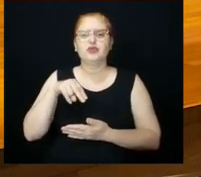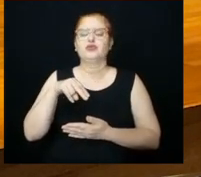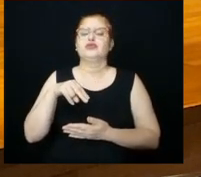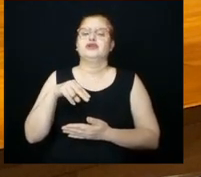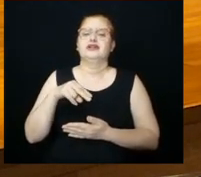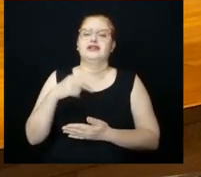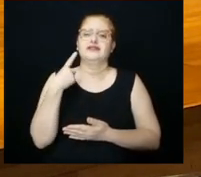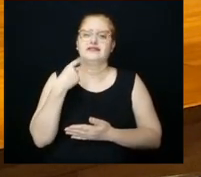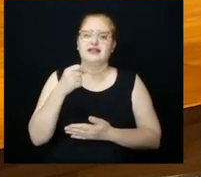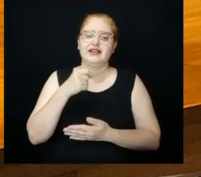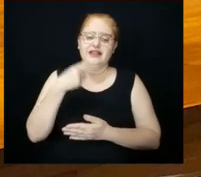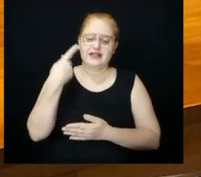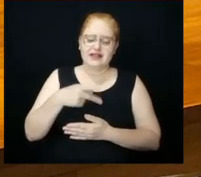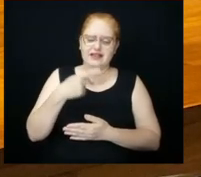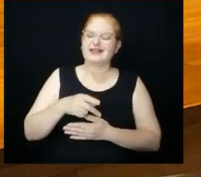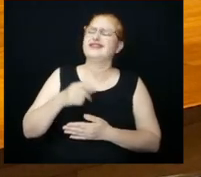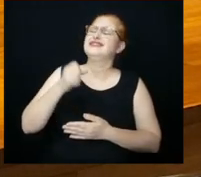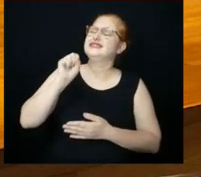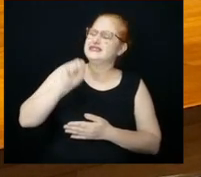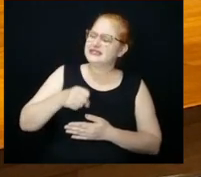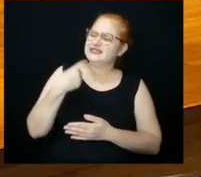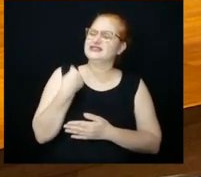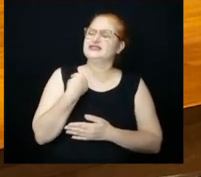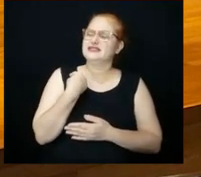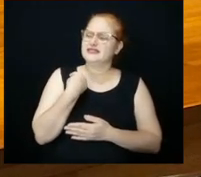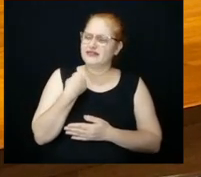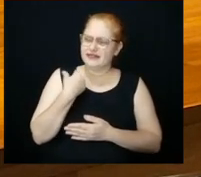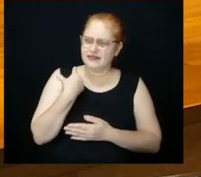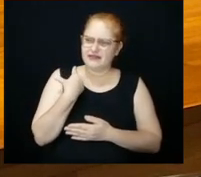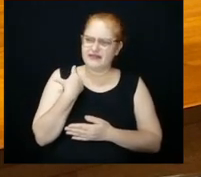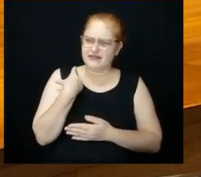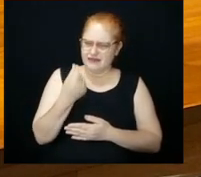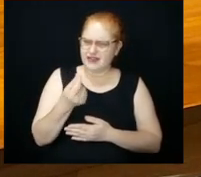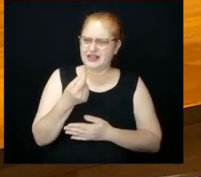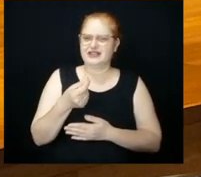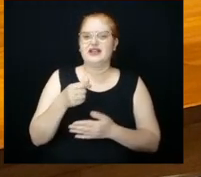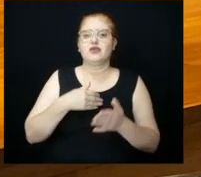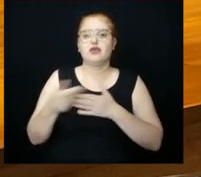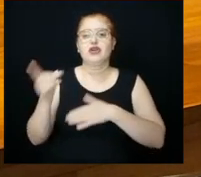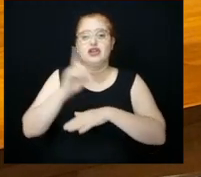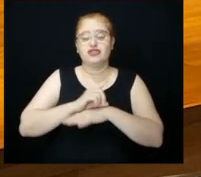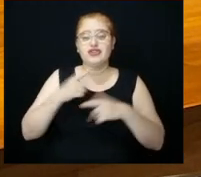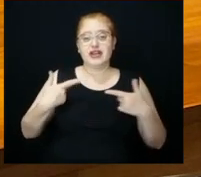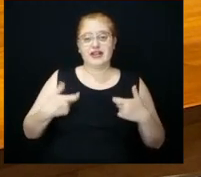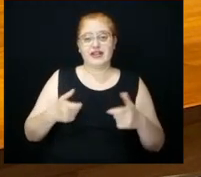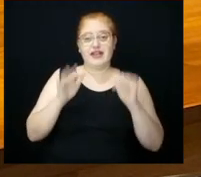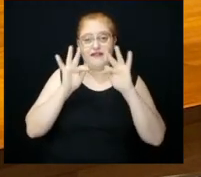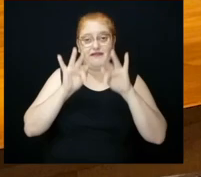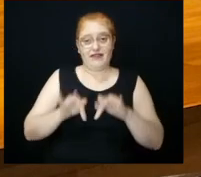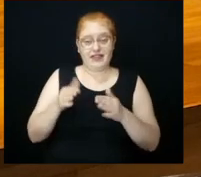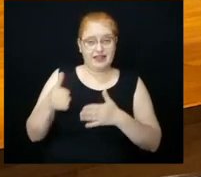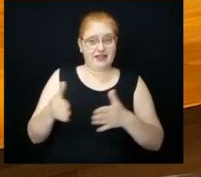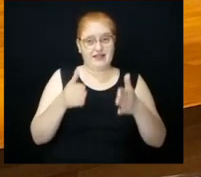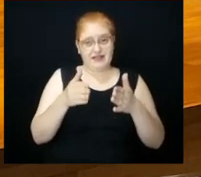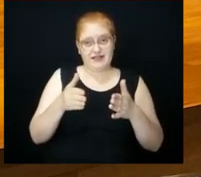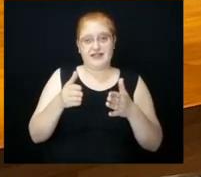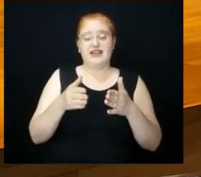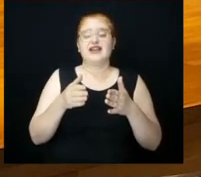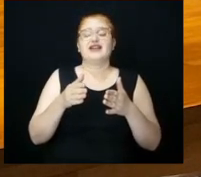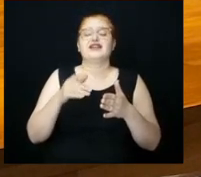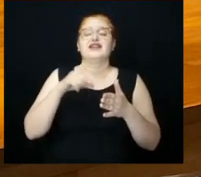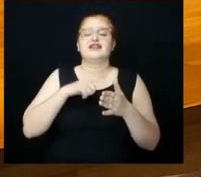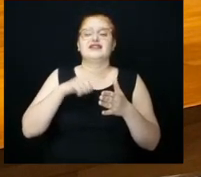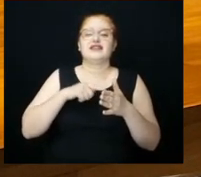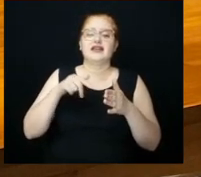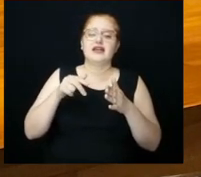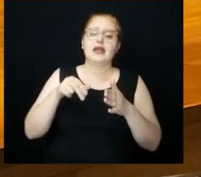Vamos, com a certeza. Qualquer coisa vai acontecer qualquer dia. E essa guerra vai acabar. A estrada já vai se encher de